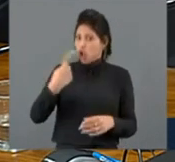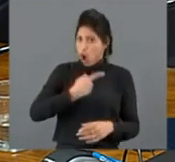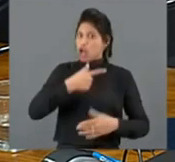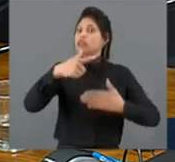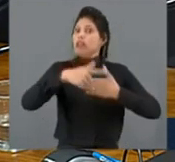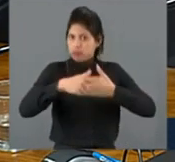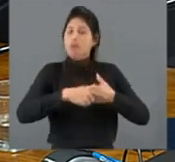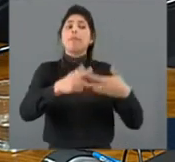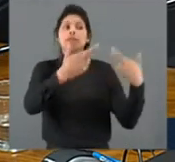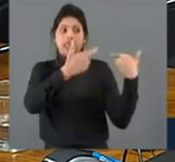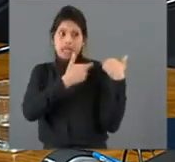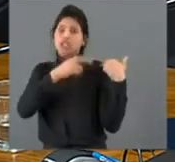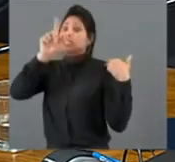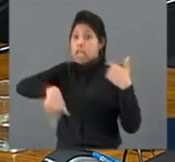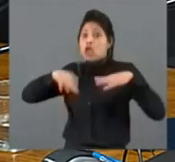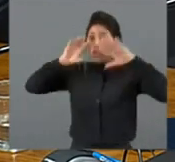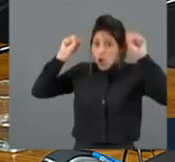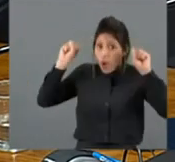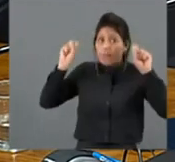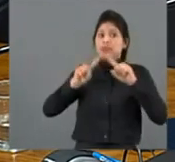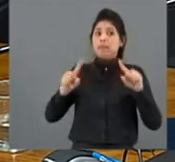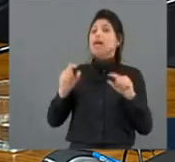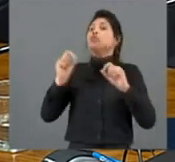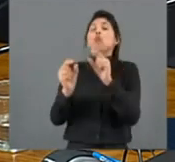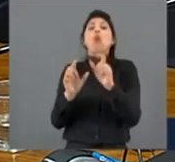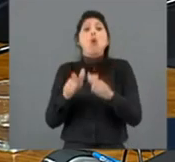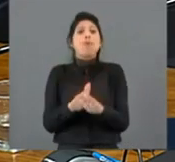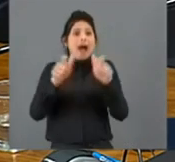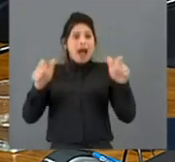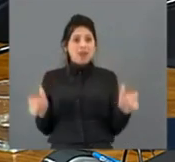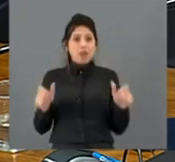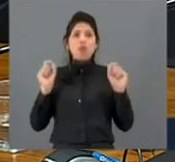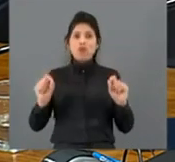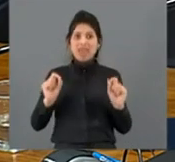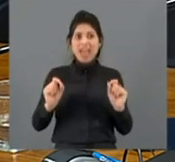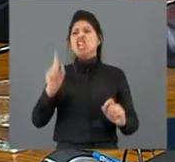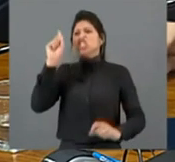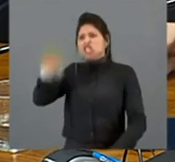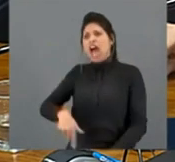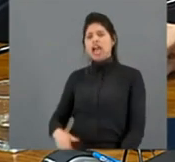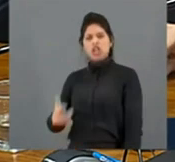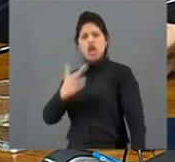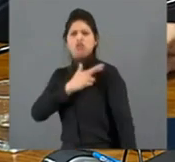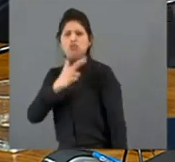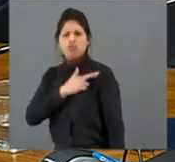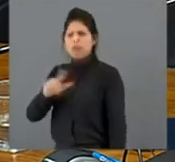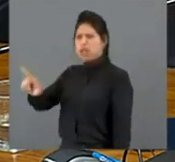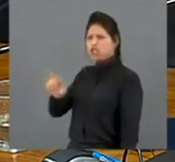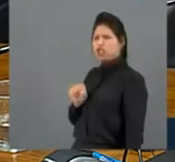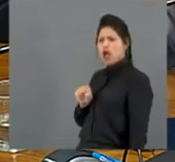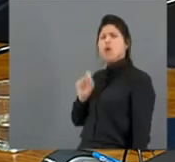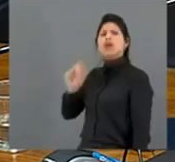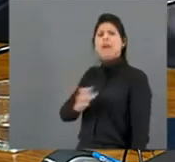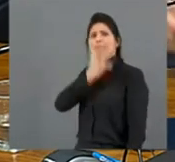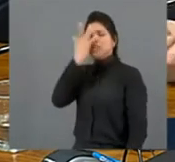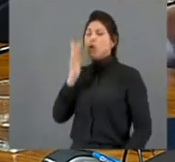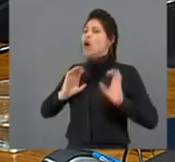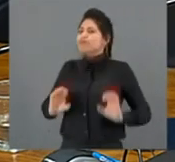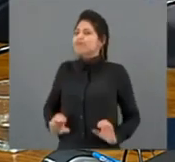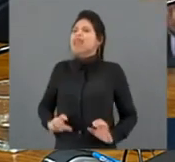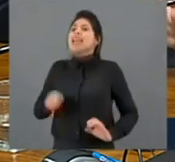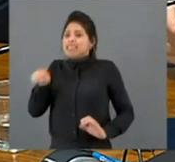do Supremo Tribunal Federal, o maior guardião da Constituição, que foi chamado por Ulisses, cidadã, foi chamada